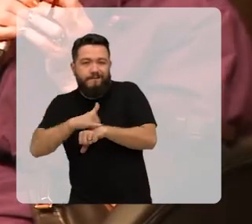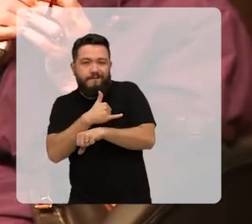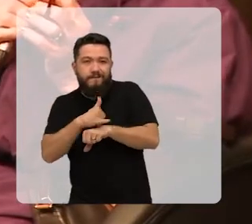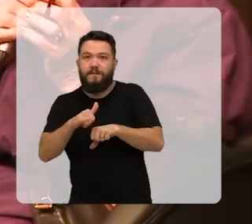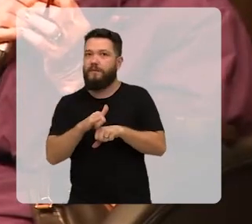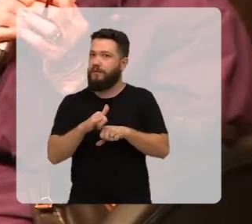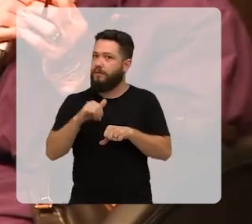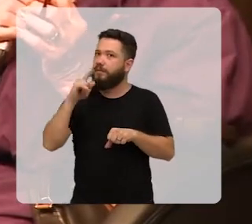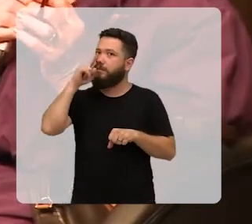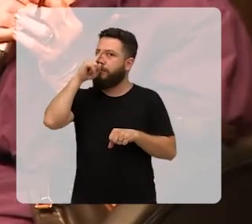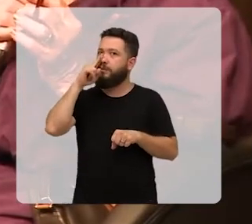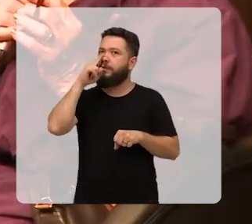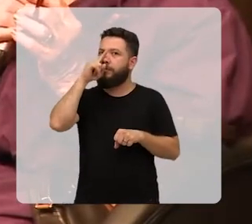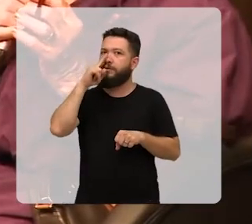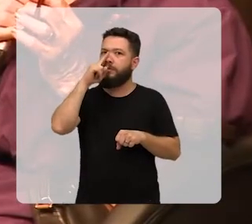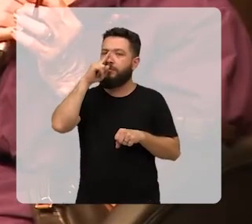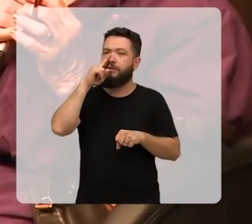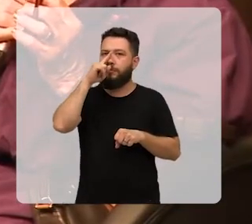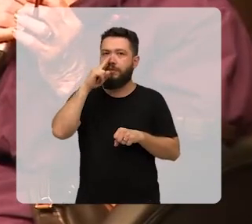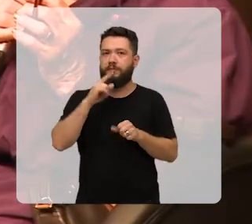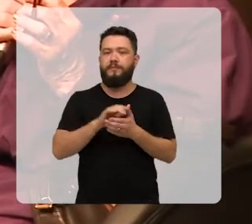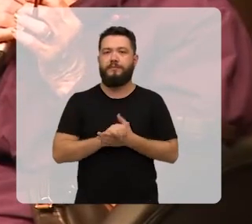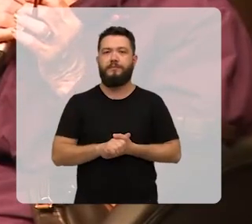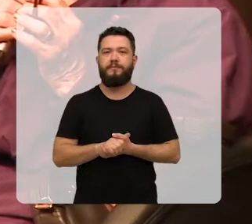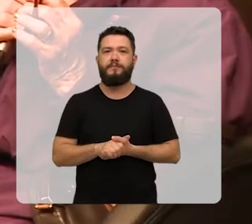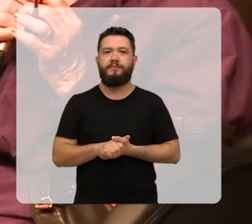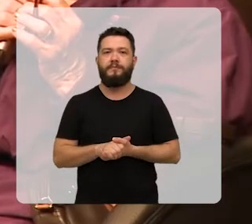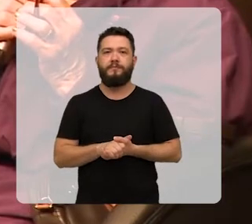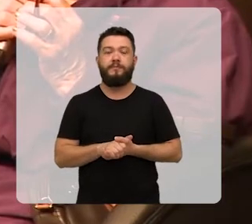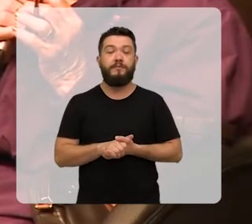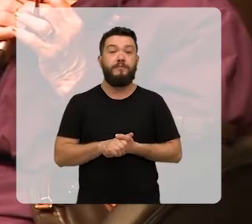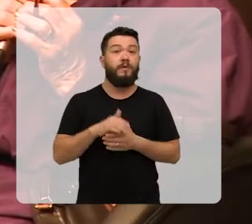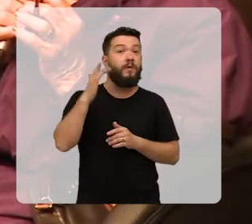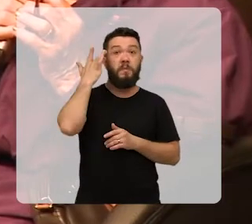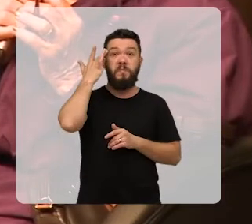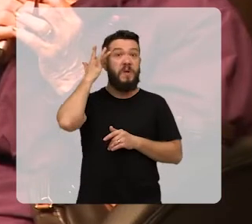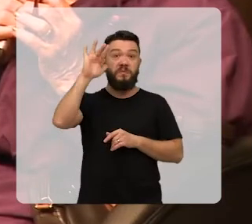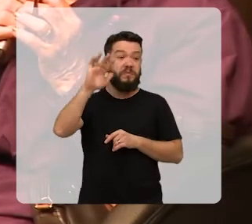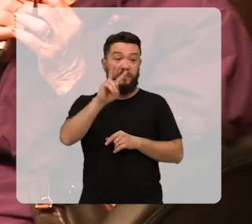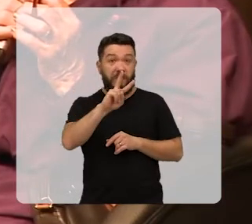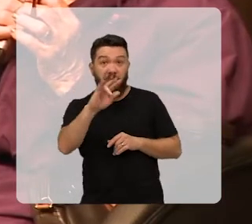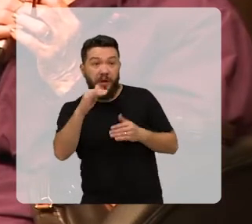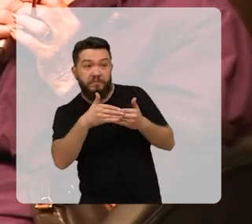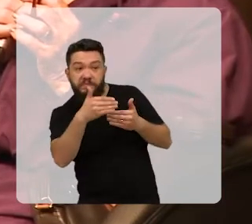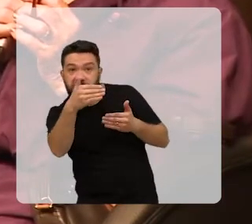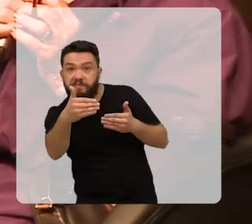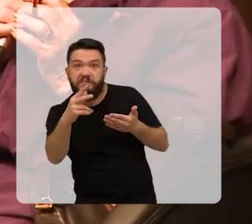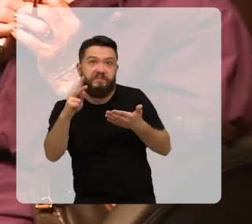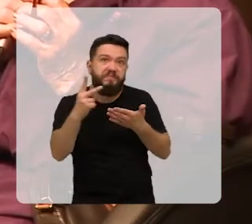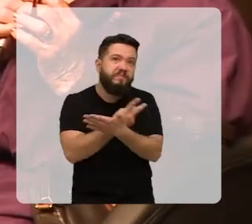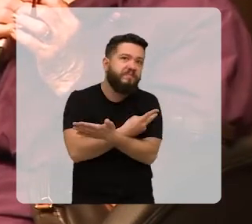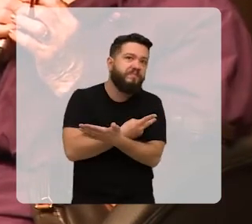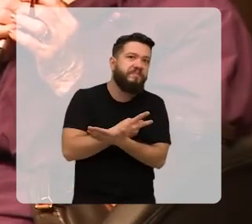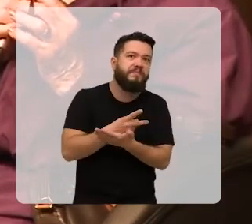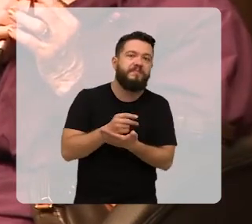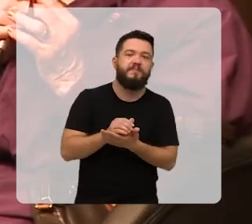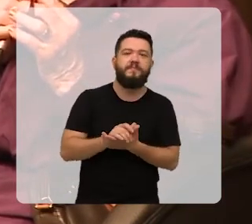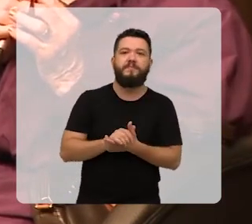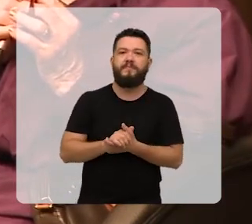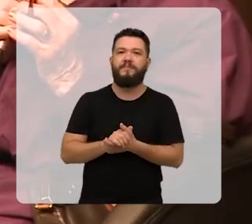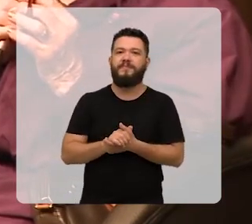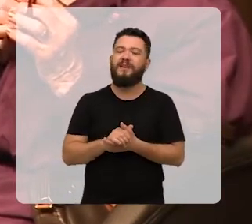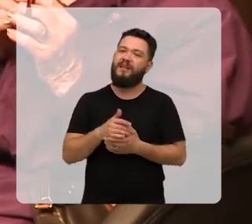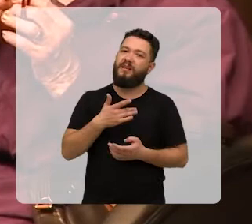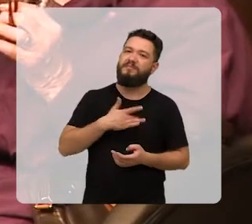perigo para o nosso país eu não sei o que vai acontecer é pena